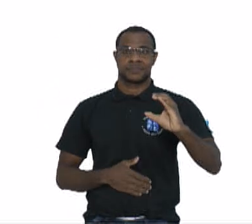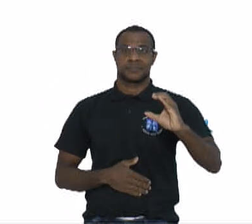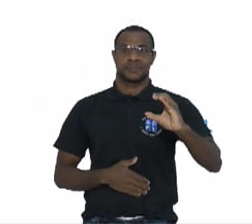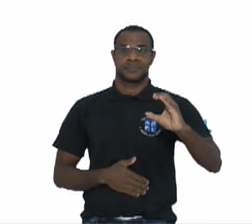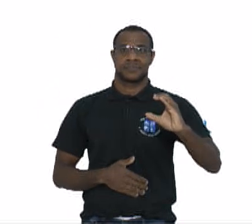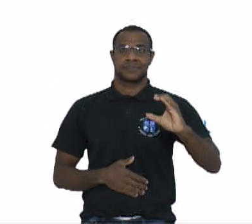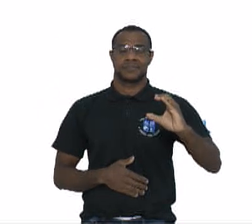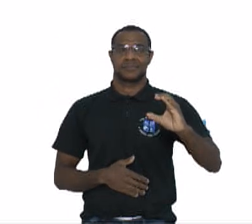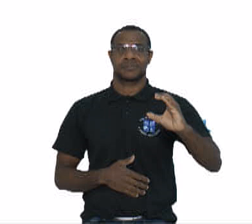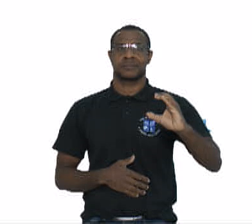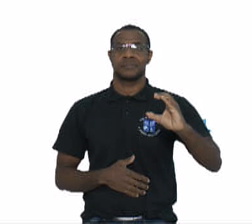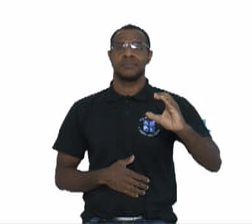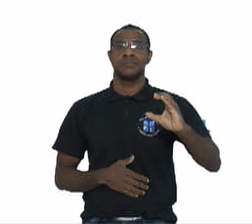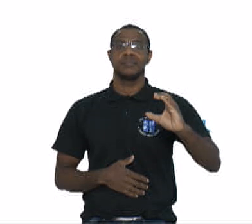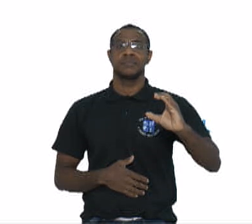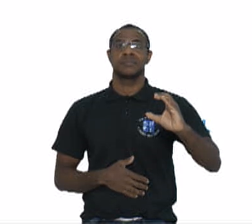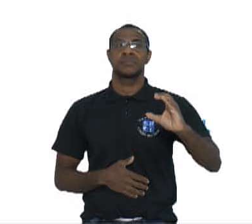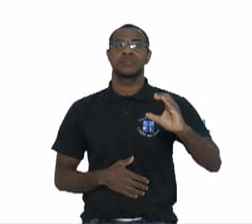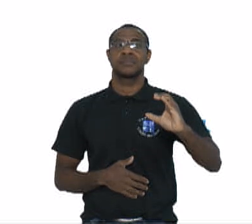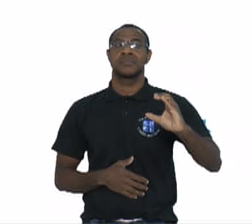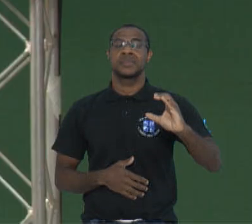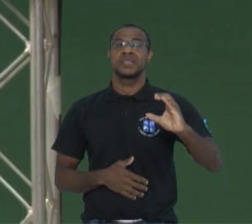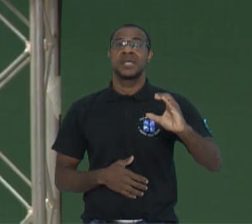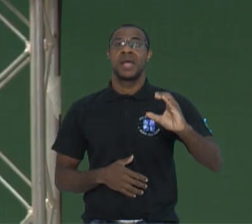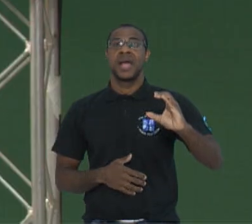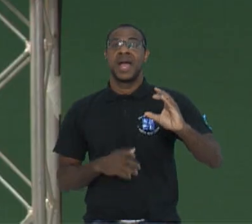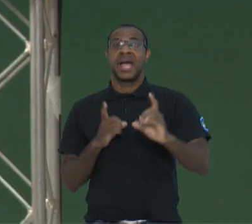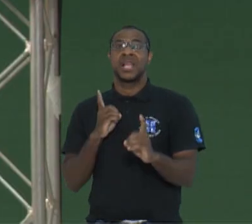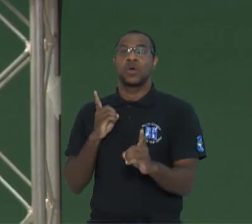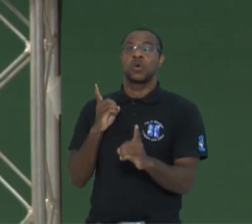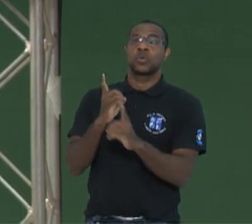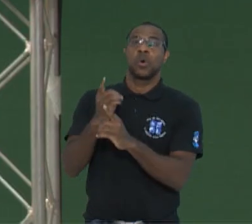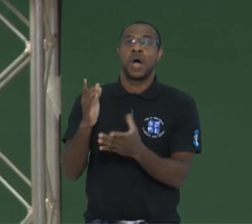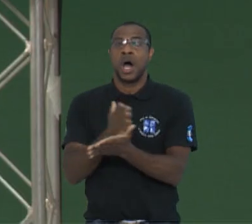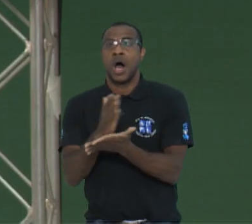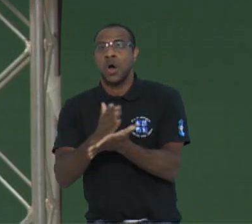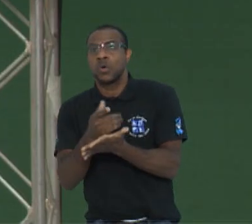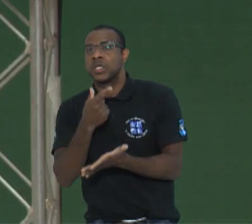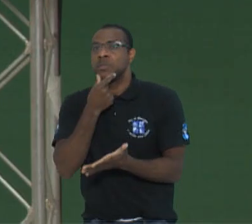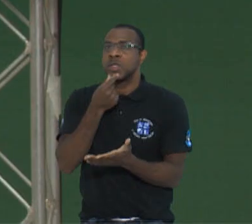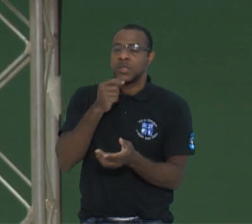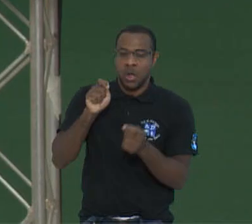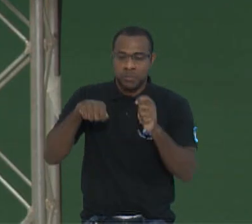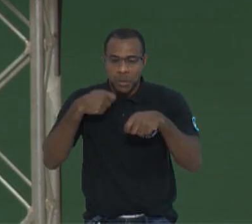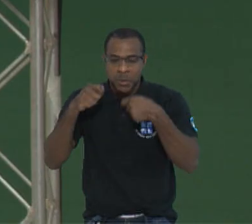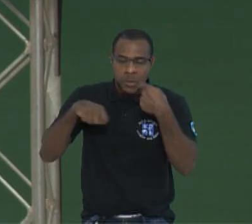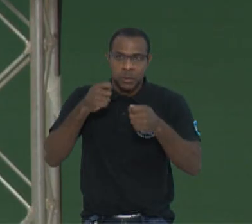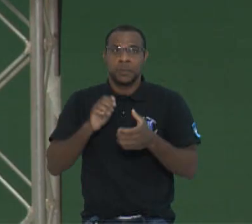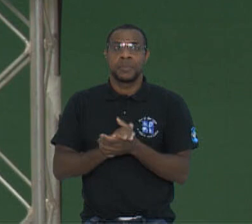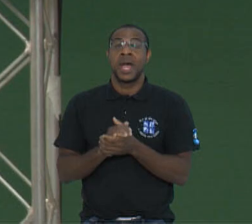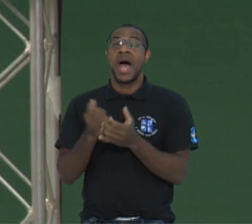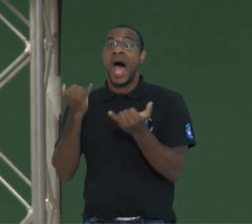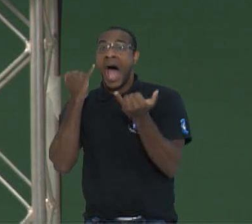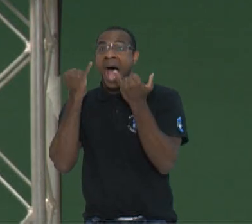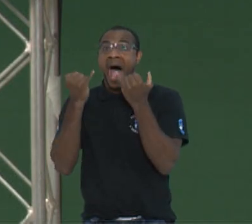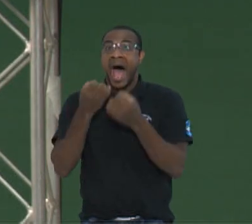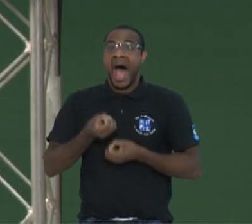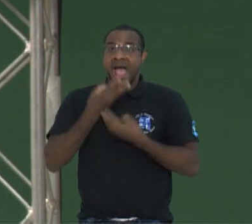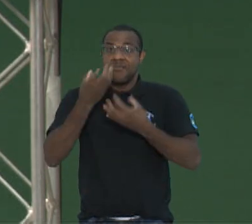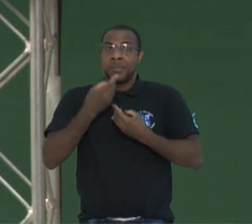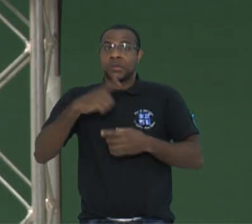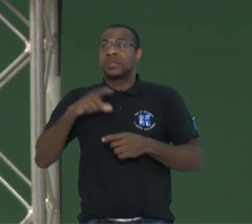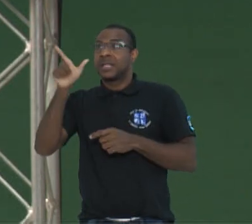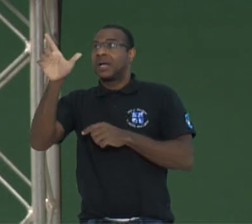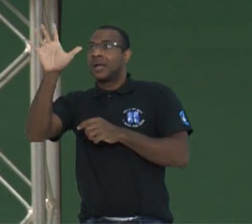Romanian boys. Ela encontrou alguns meninos romenos. A informação está no nosso quadro. Vou dar um tempinho para